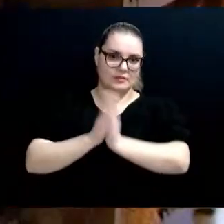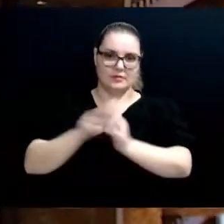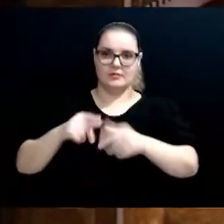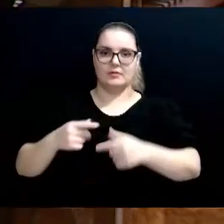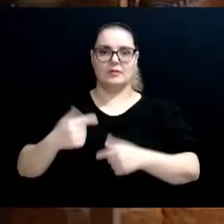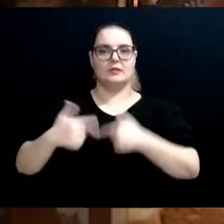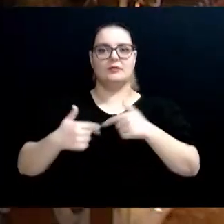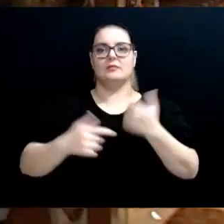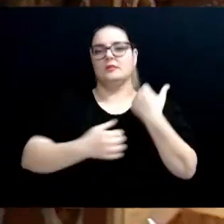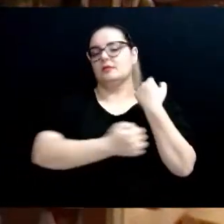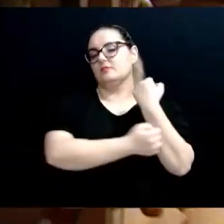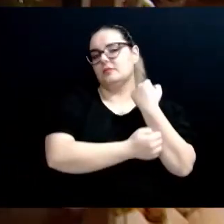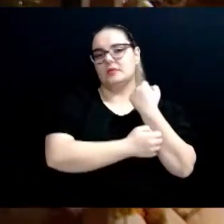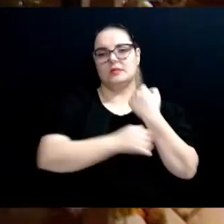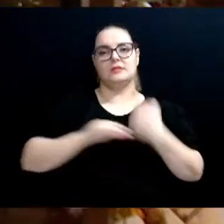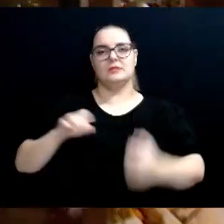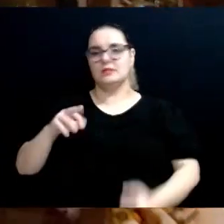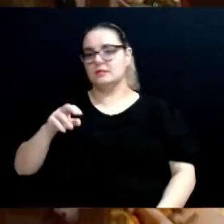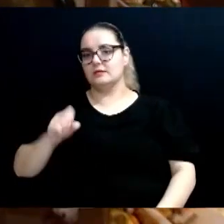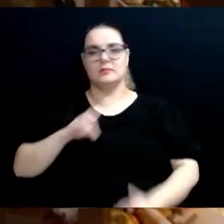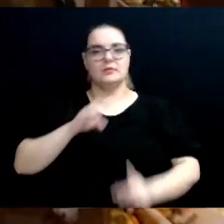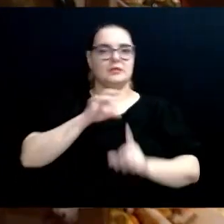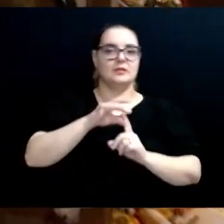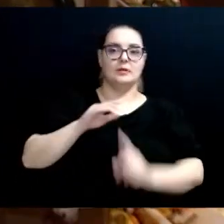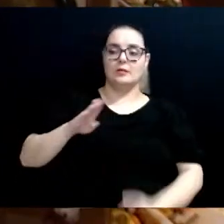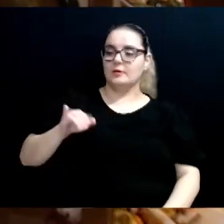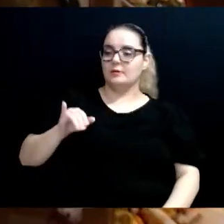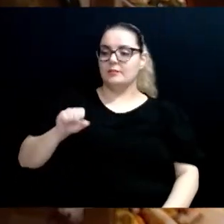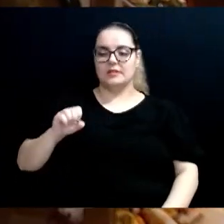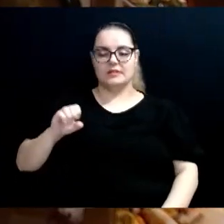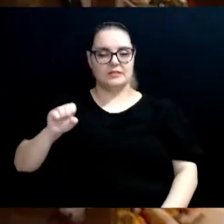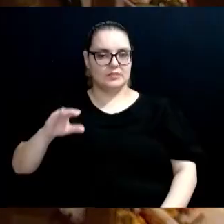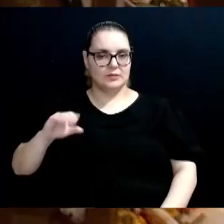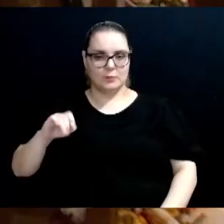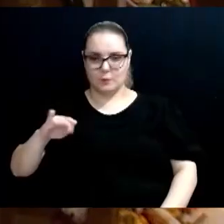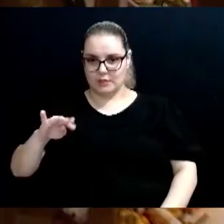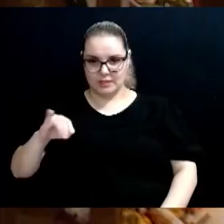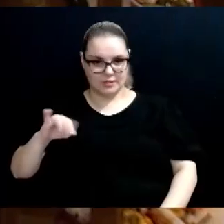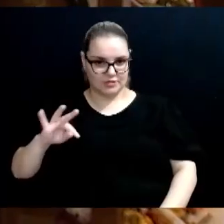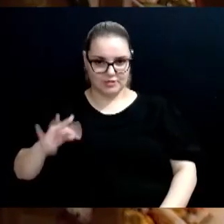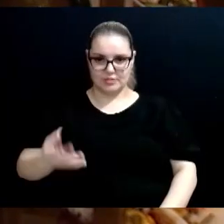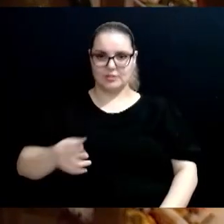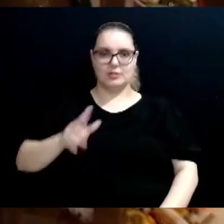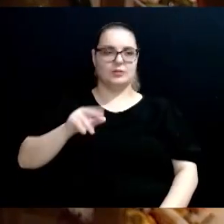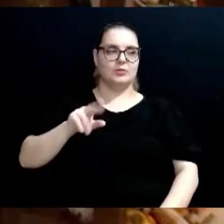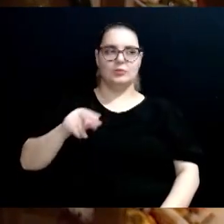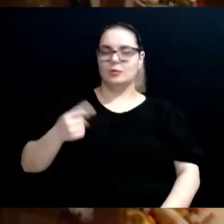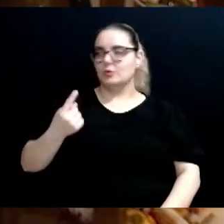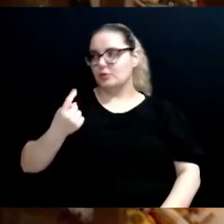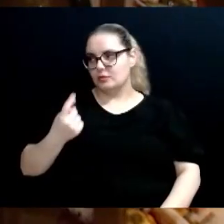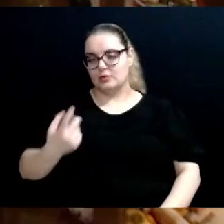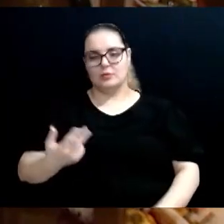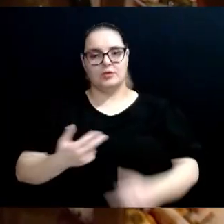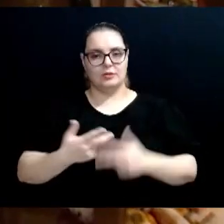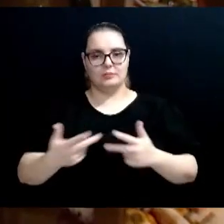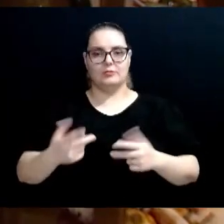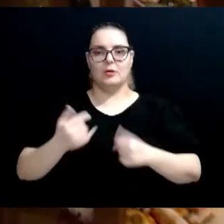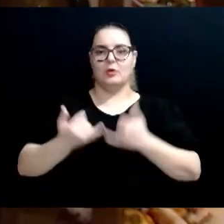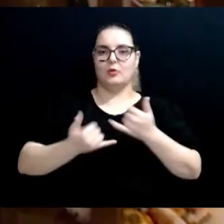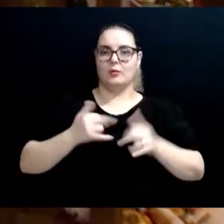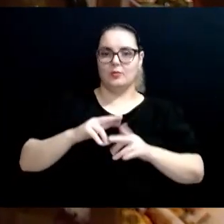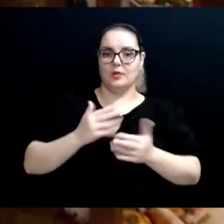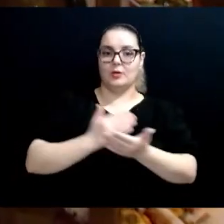fazia. Trabalhei com madeira, com cerâmica, com vidro, com biscuit. Então, assim, eu nunca fui de uma coisa